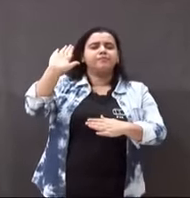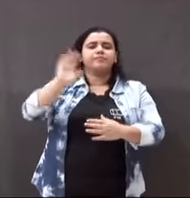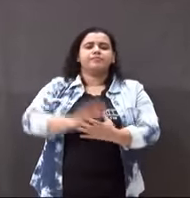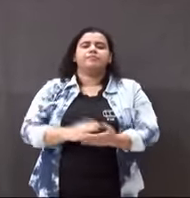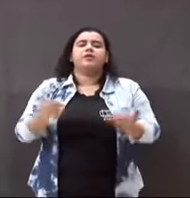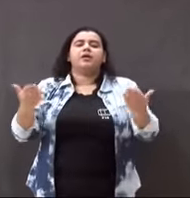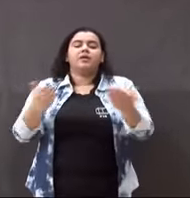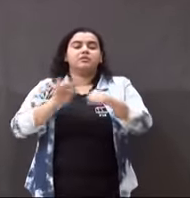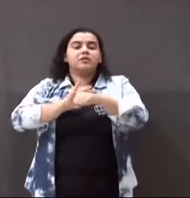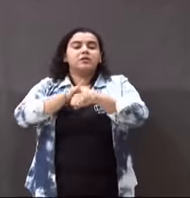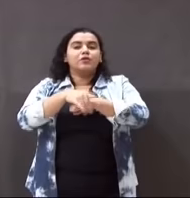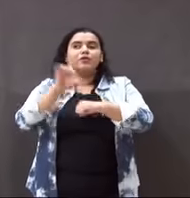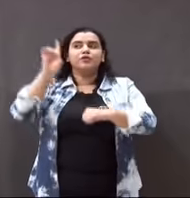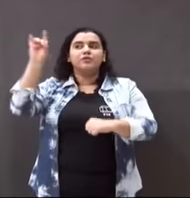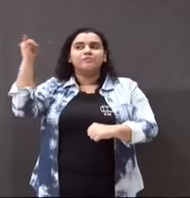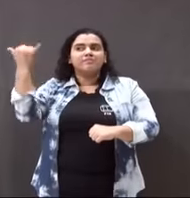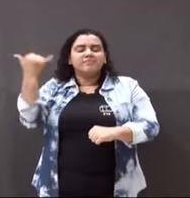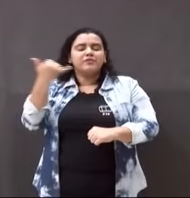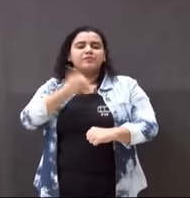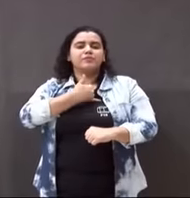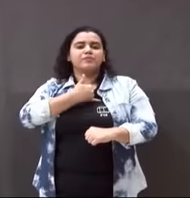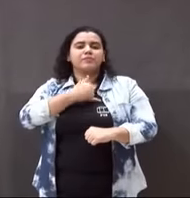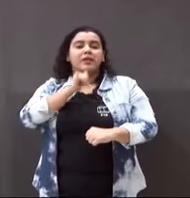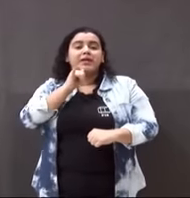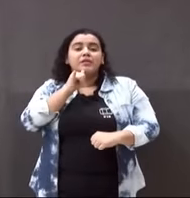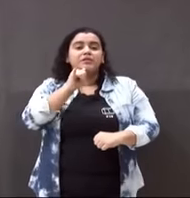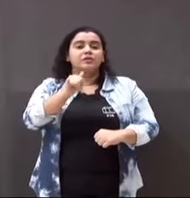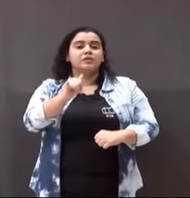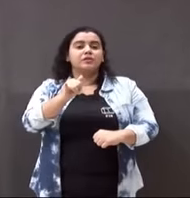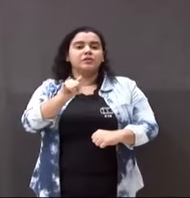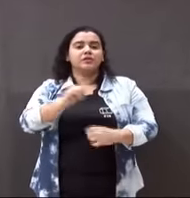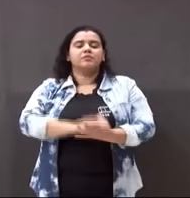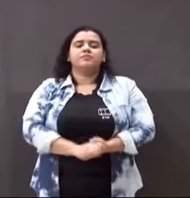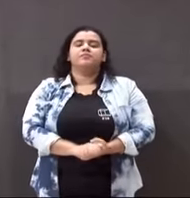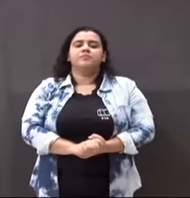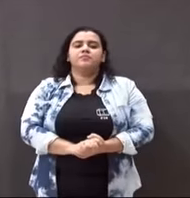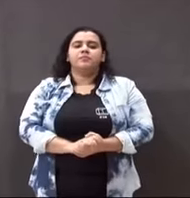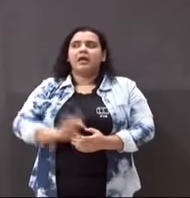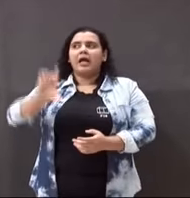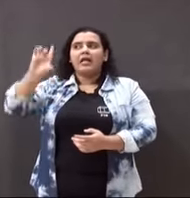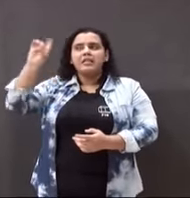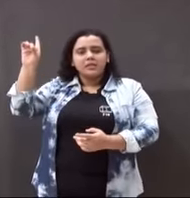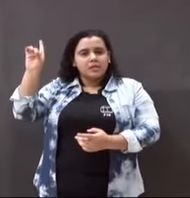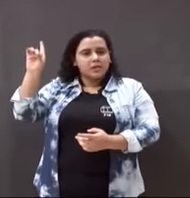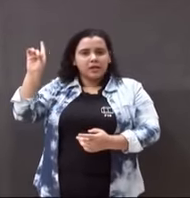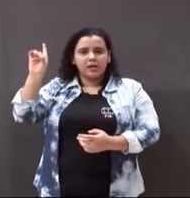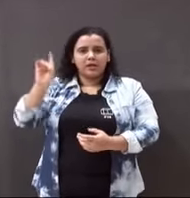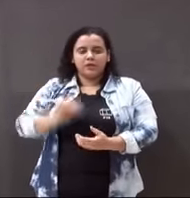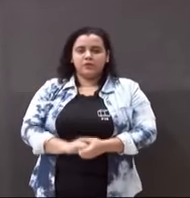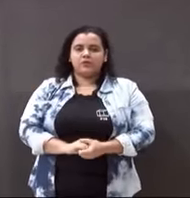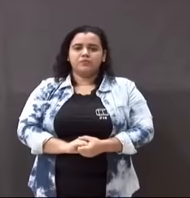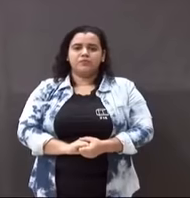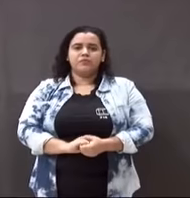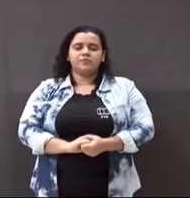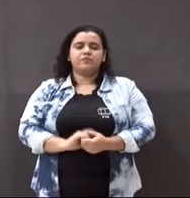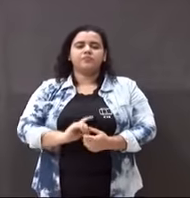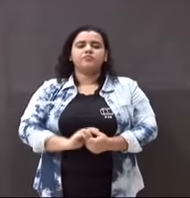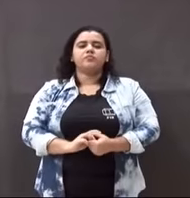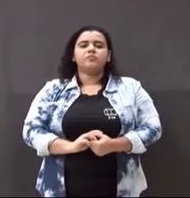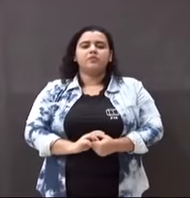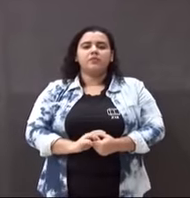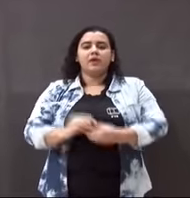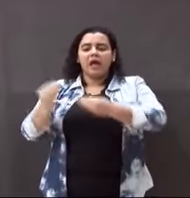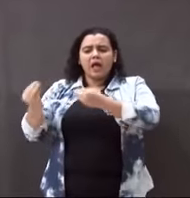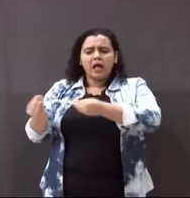meu coração: diga para a minha igreja que hoje Deus não vai te dar o que você quer, mas